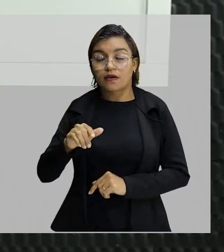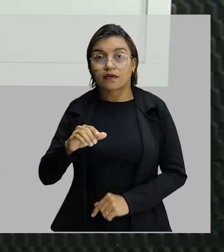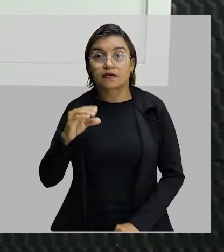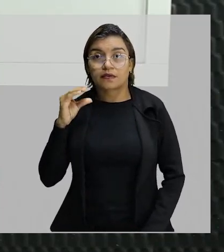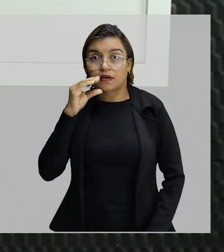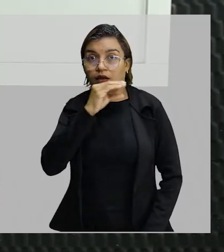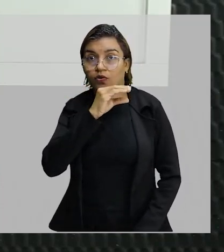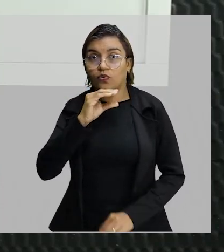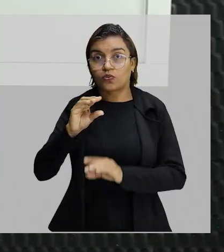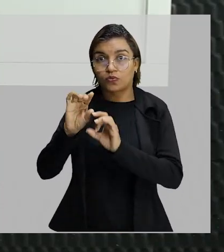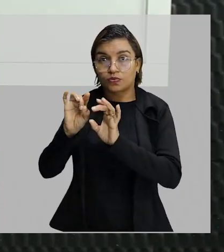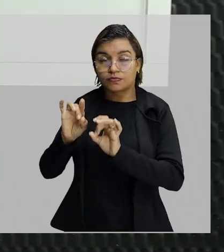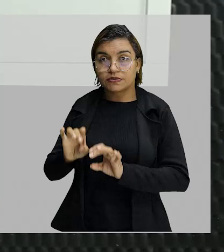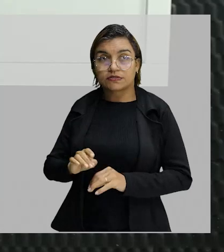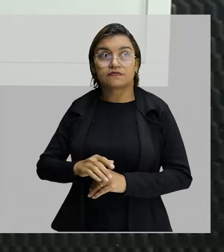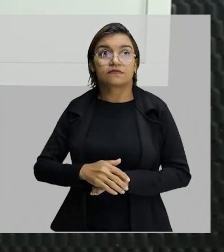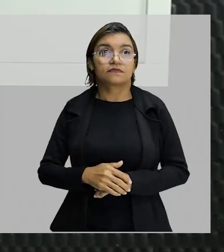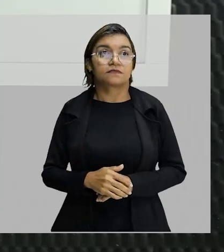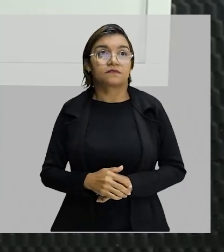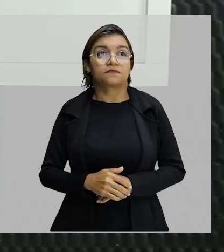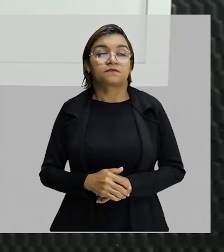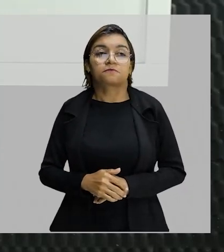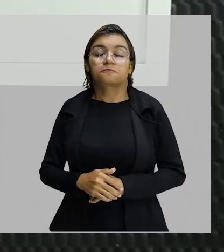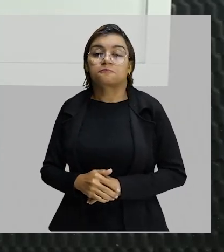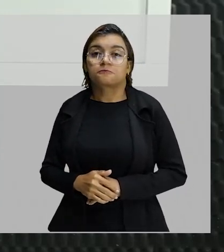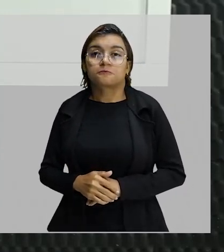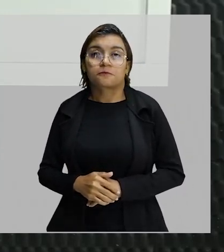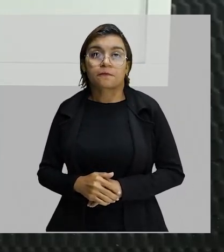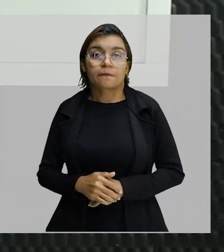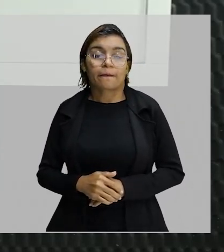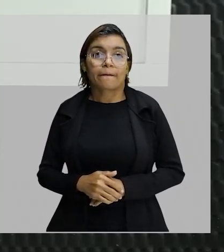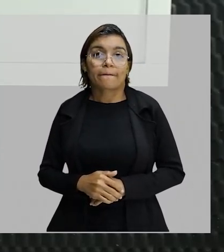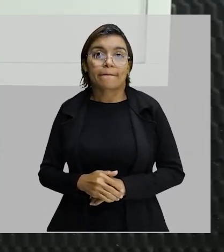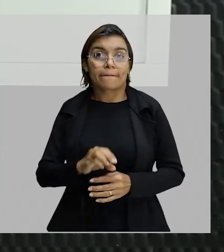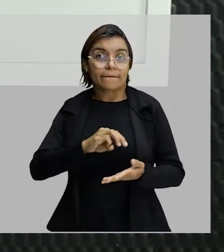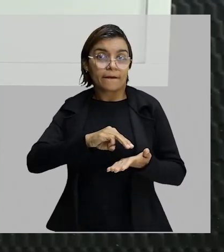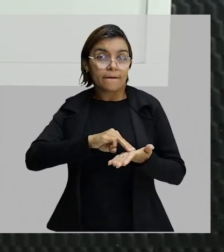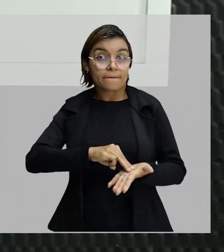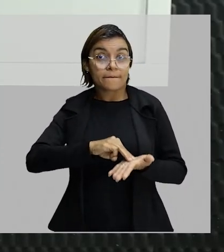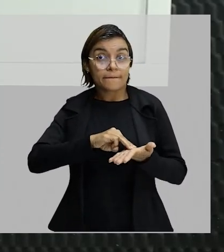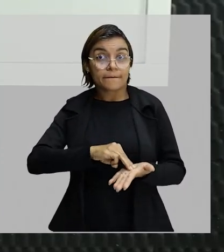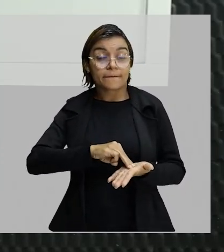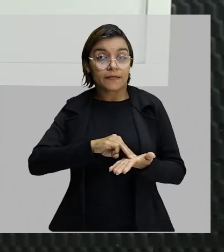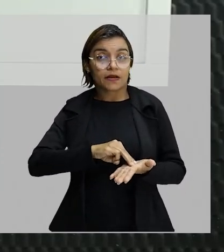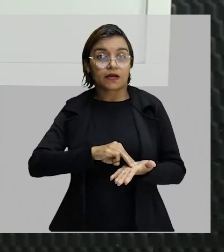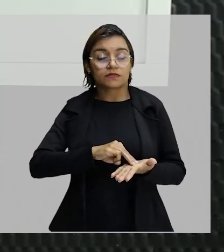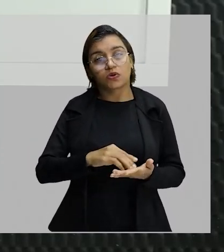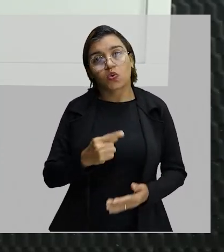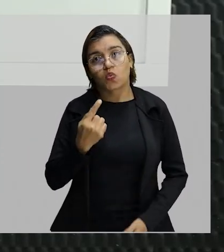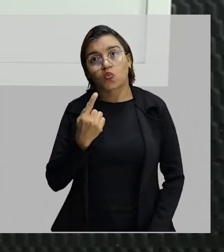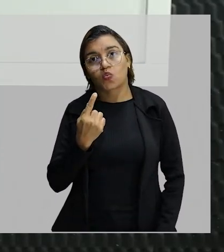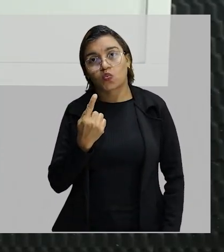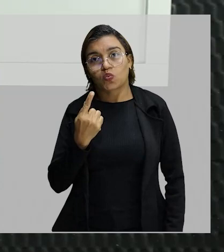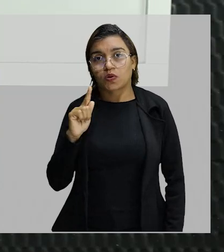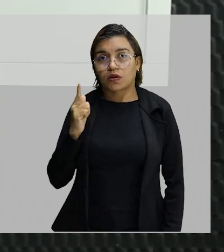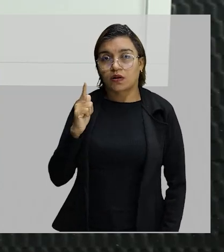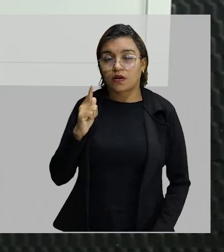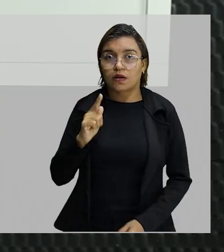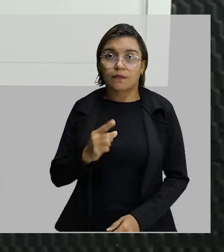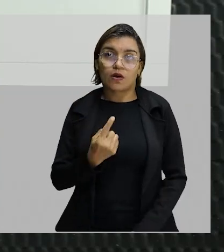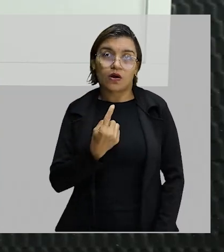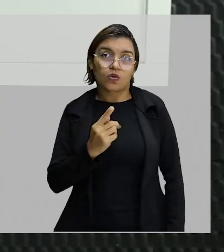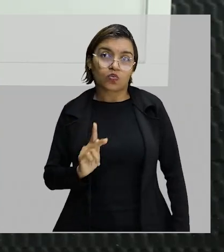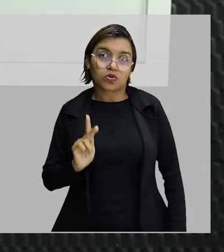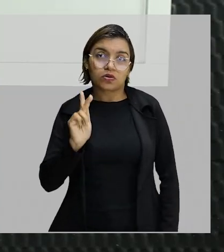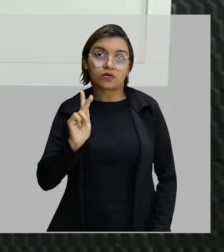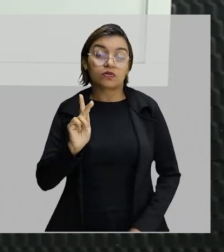específico. Pronto, certo? A unidade de massa pode ser o grama, pode ser o quilo, né? Porém, nós